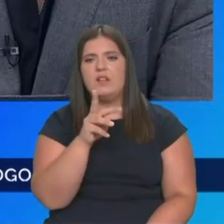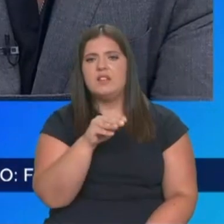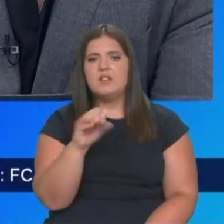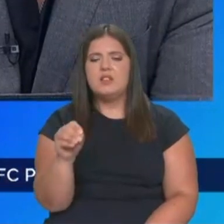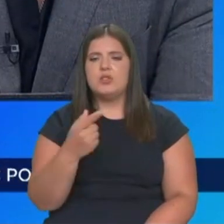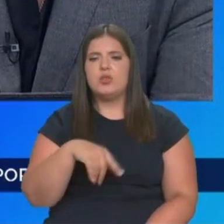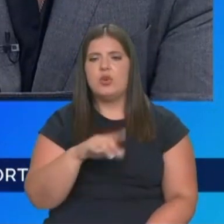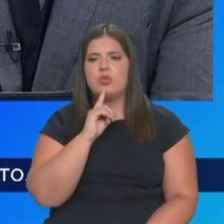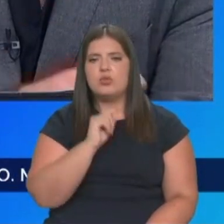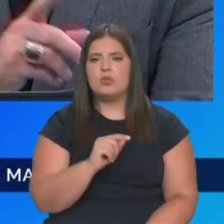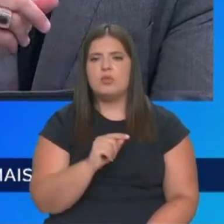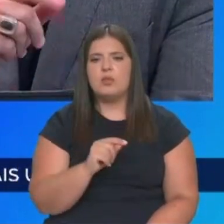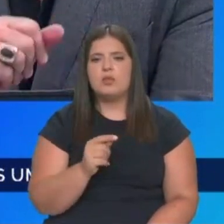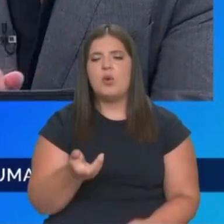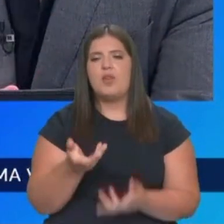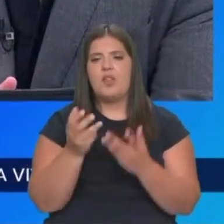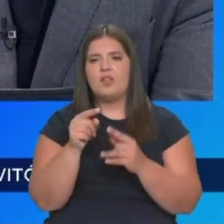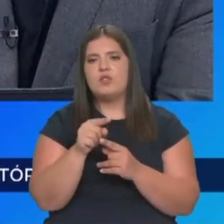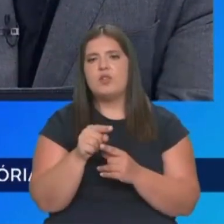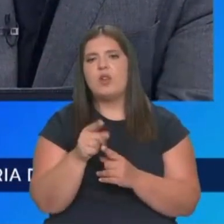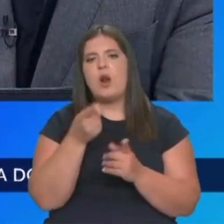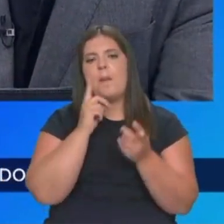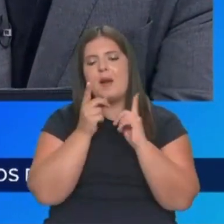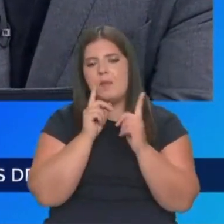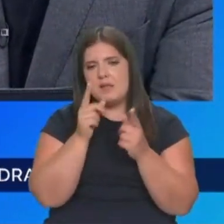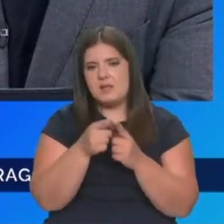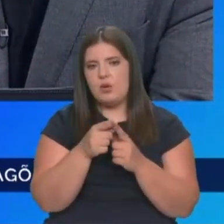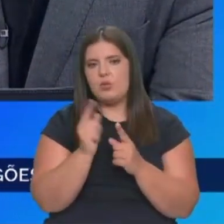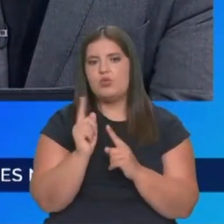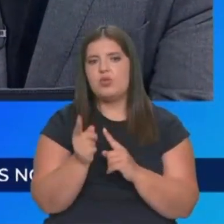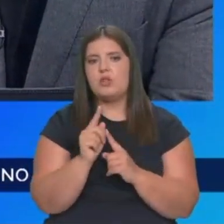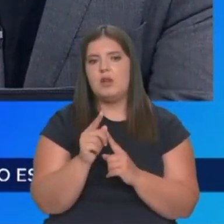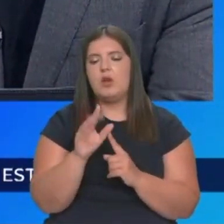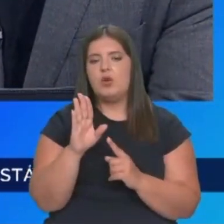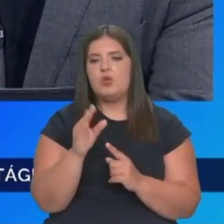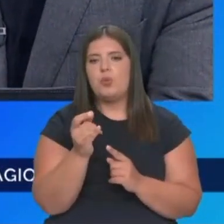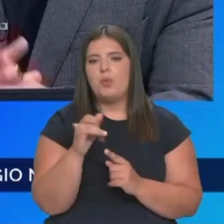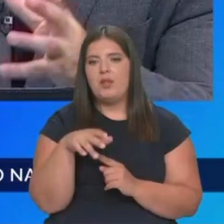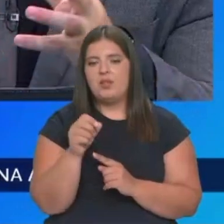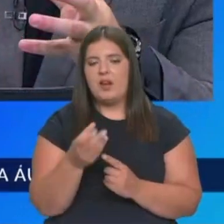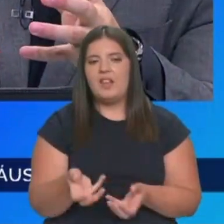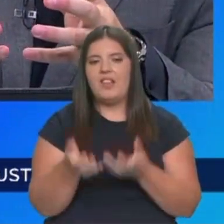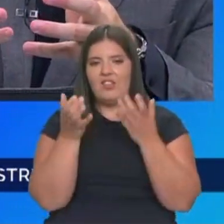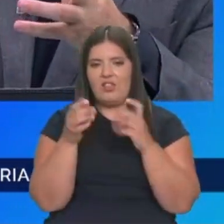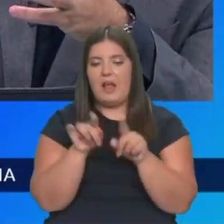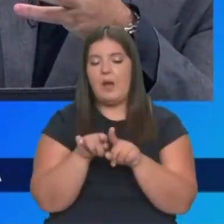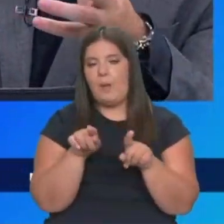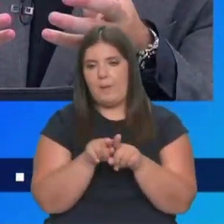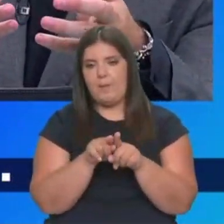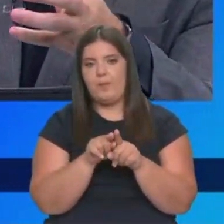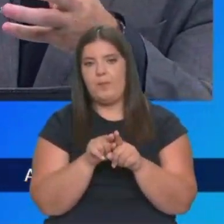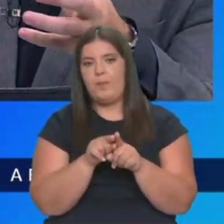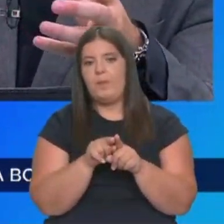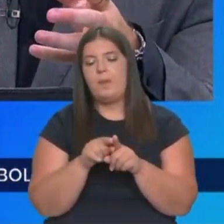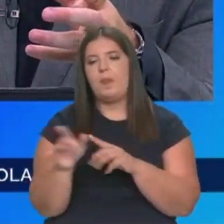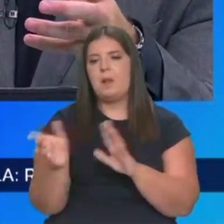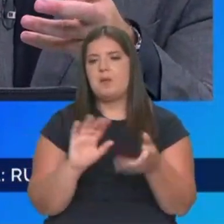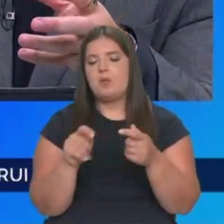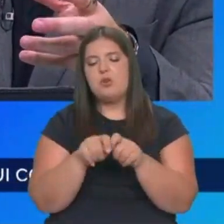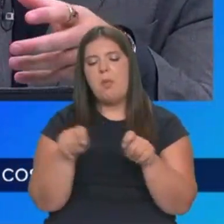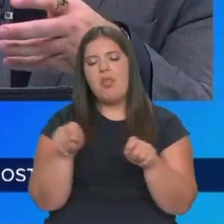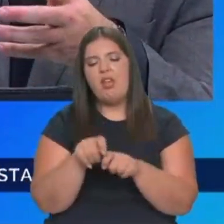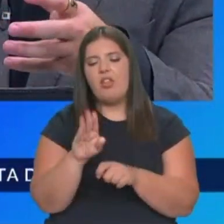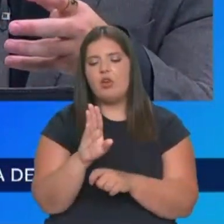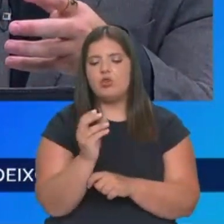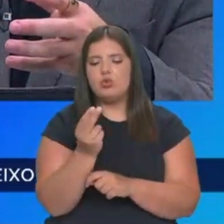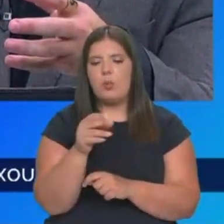nós chamamos de Júpiter quentes. Aquilo era uma animação daquilo que será um Júpiter quente. Como o próprio nome indica, são planetas mais ou menos do tamanho de